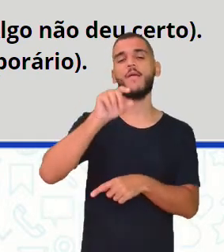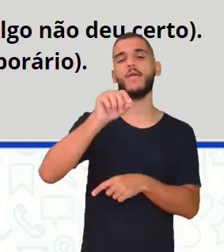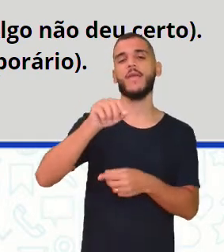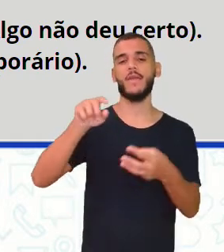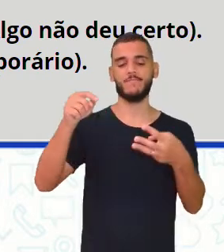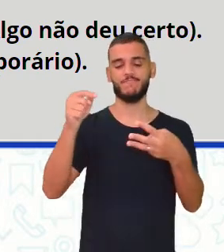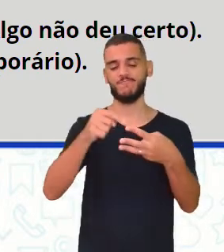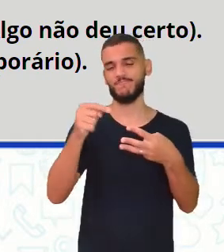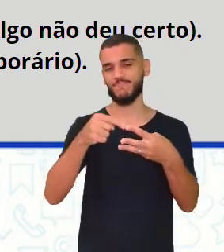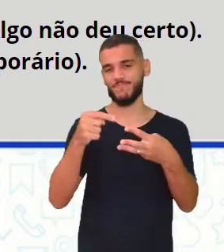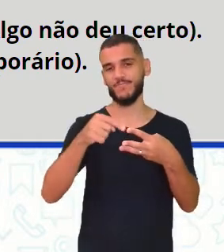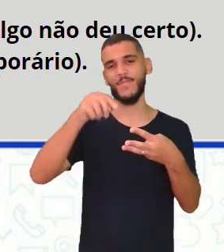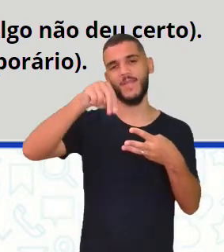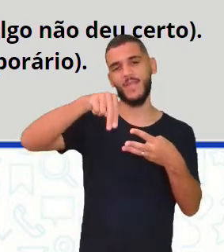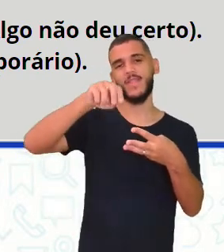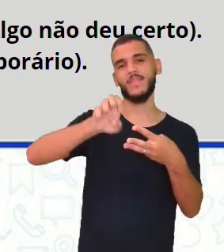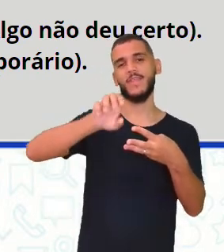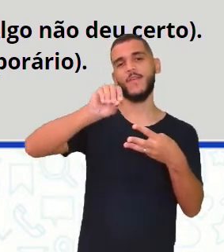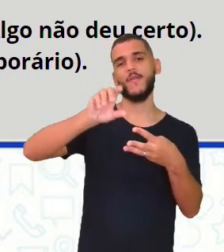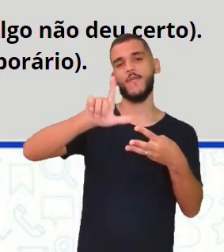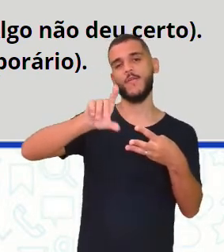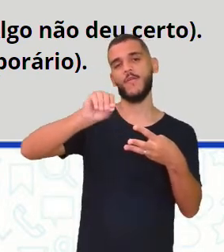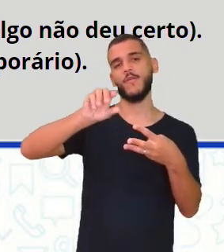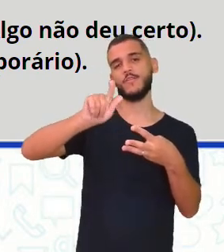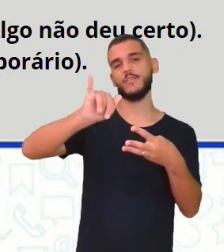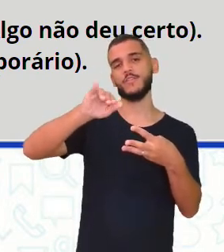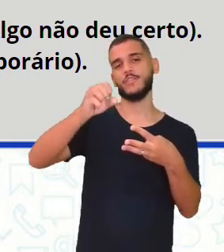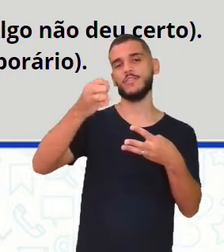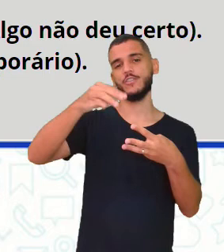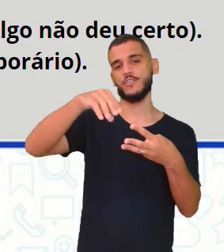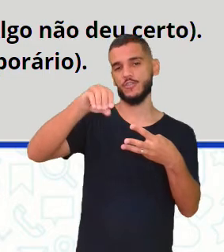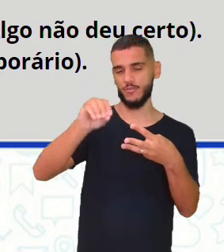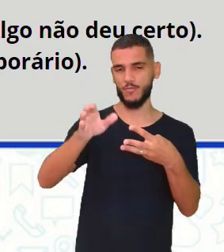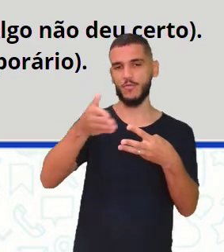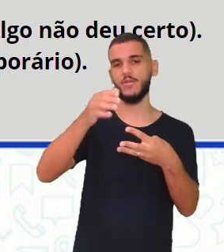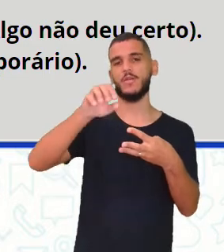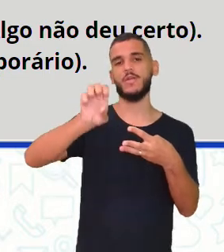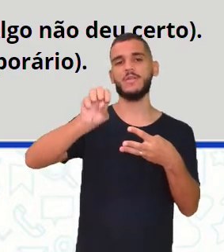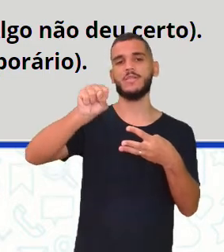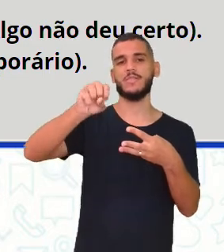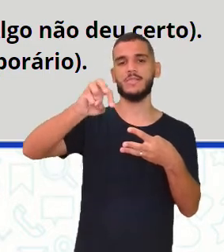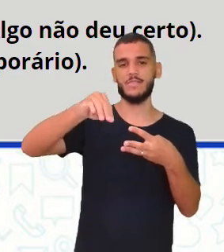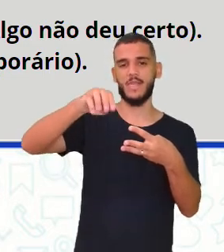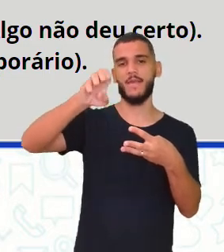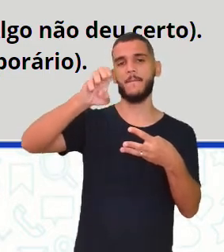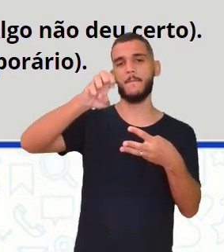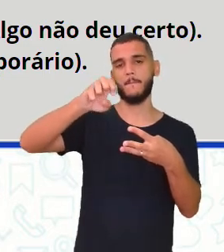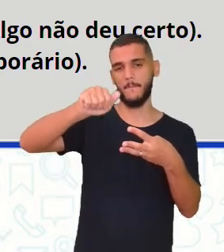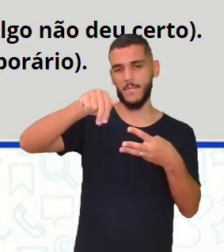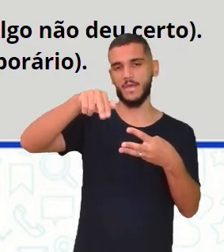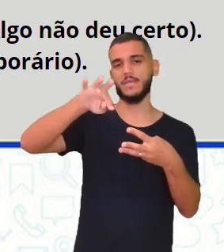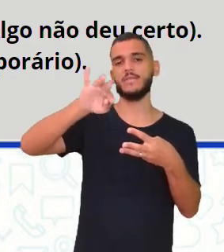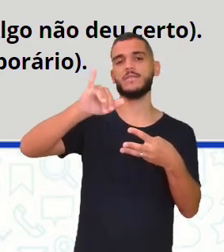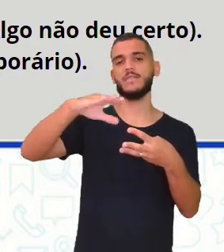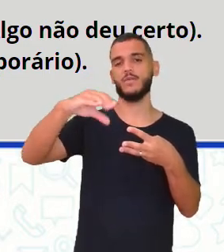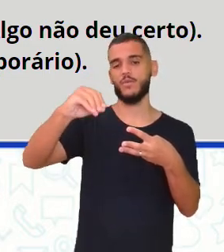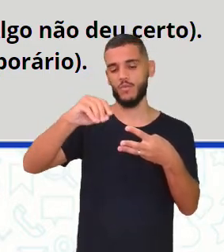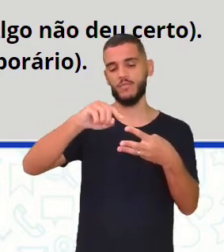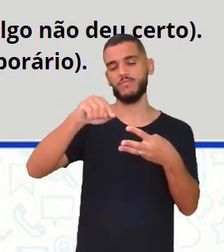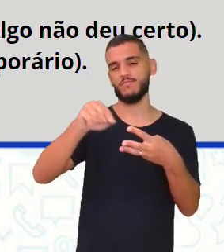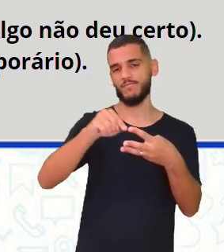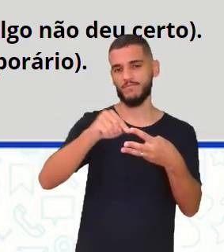alguém desemprega e diz assim, olha, ela não tem emprego fixo, ela faz bico, não é? Essa palavra bico é